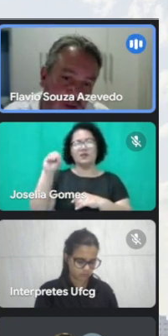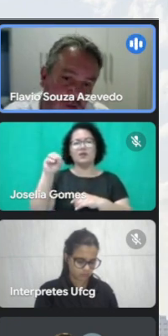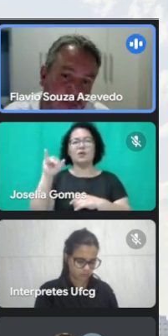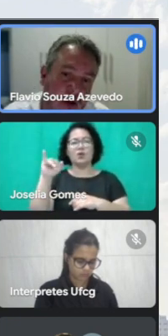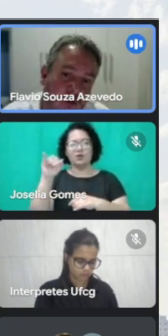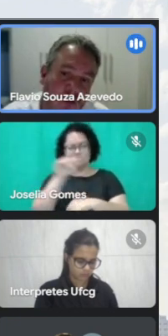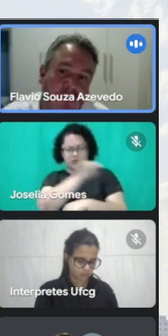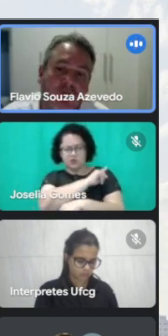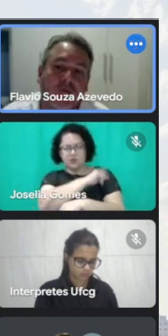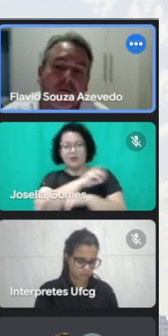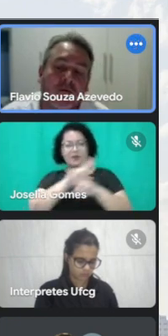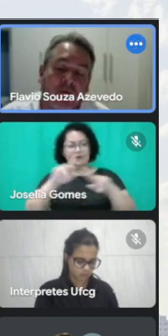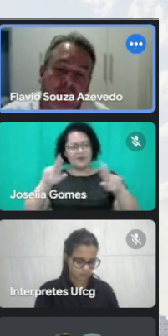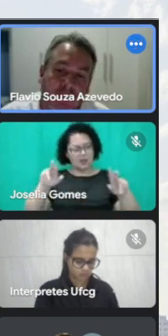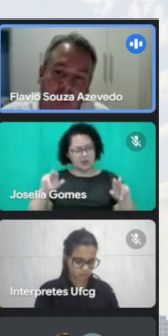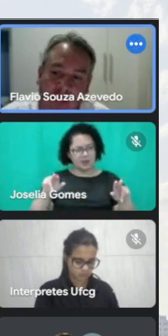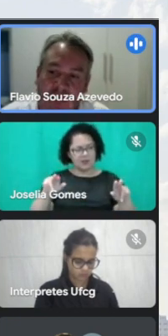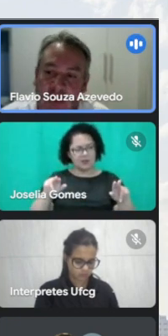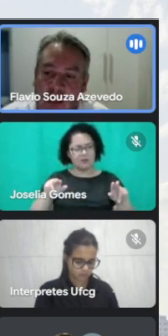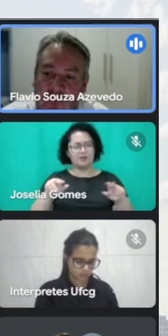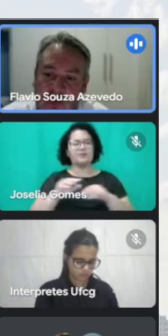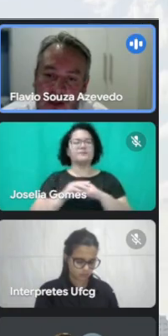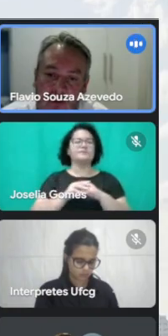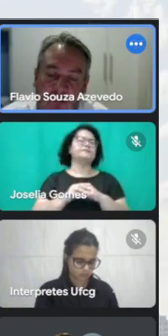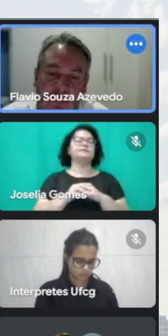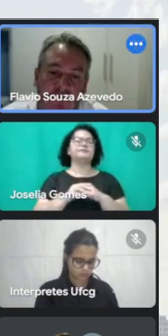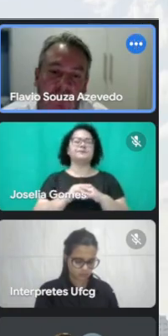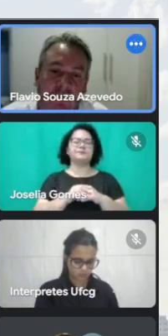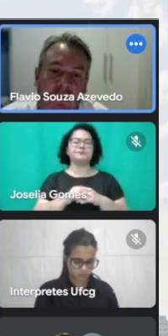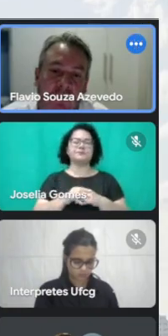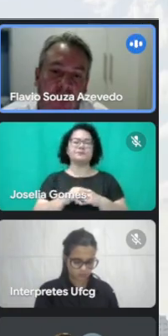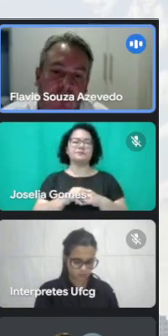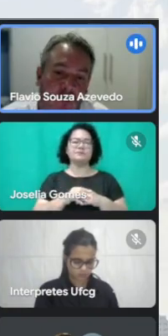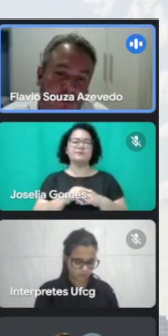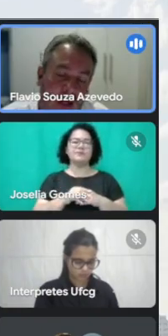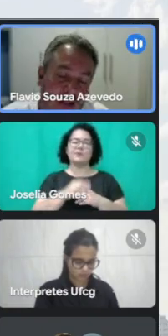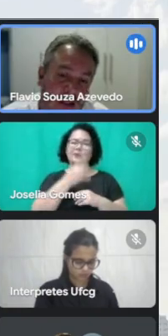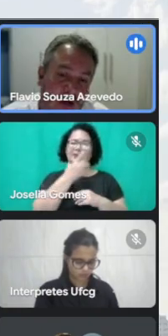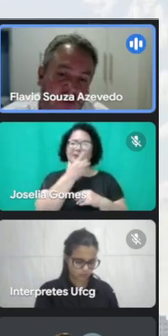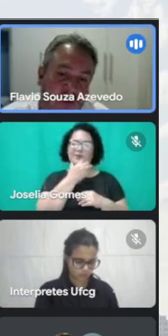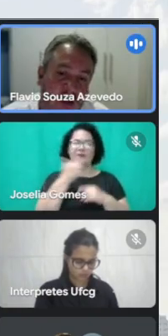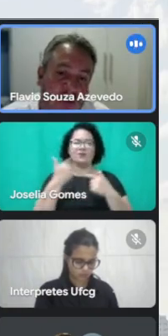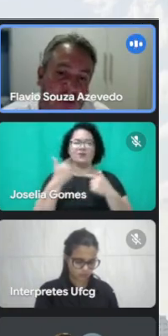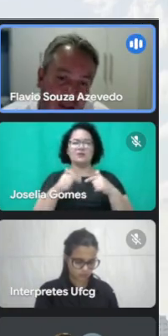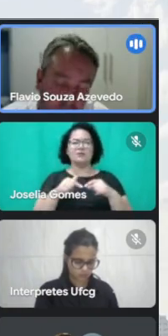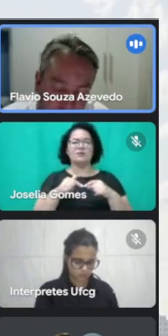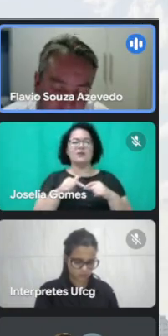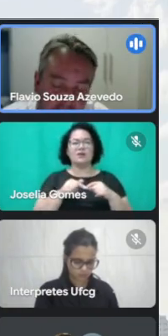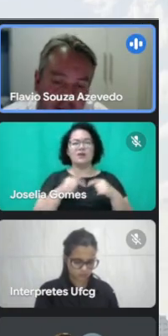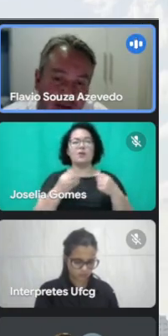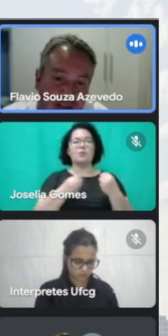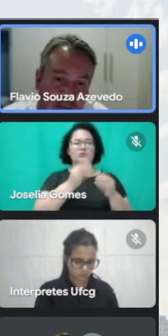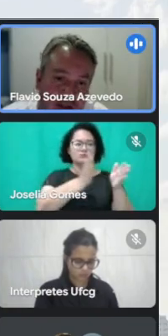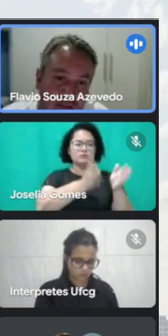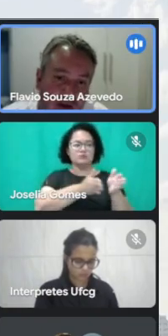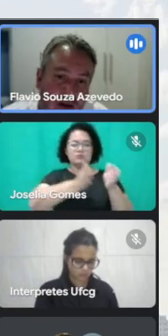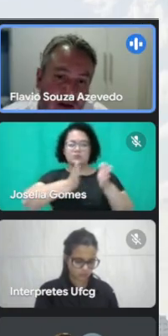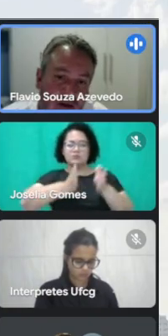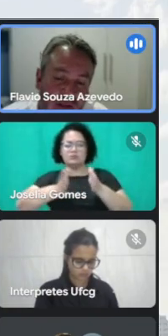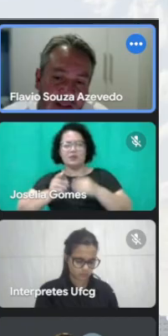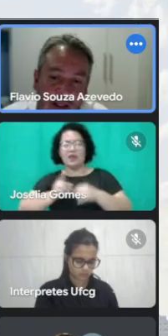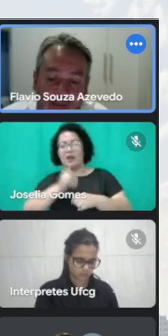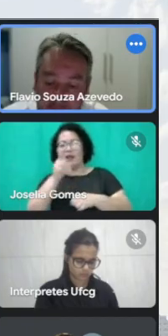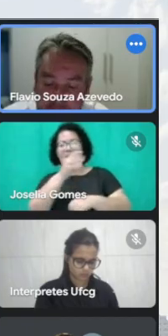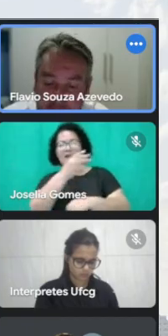passando de um para outro até chegar no final. Né? Lá em Niterói é diferente, é em paralelo, eles trabalham em paralelo e